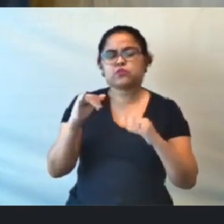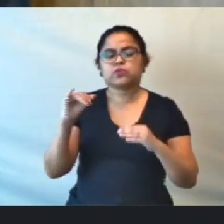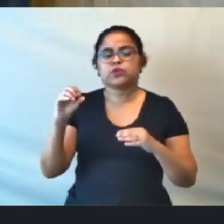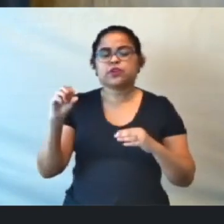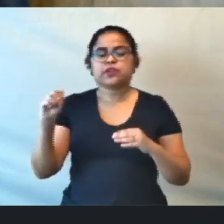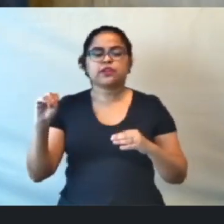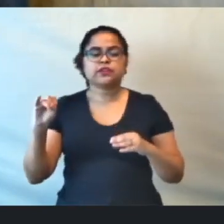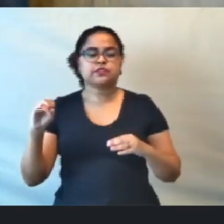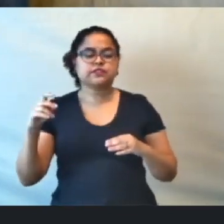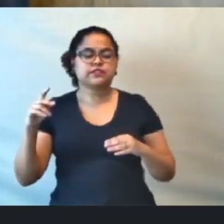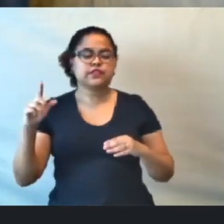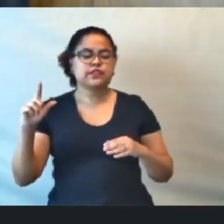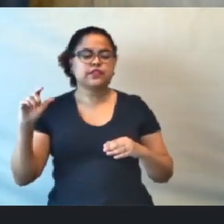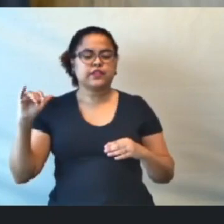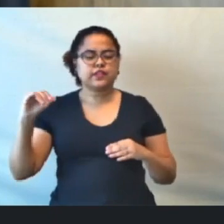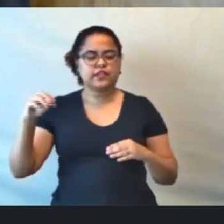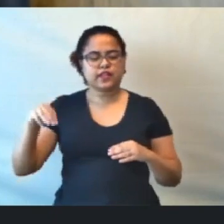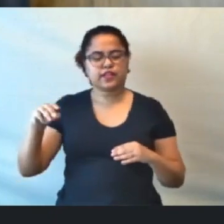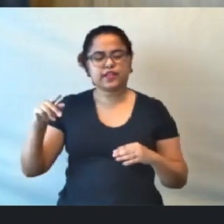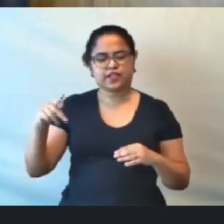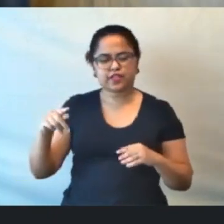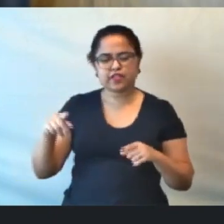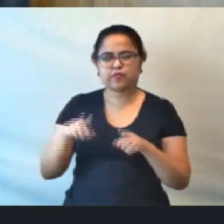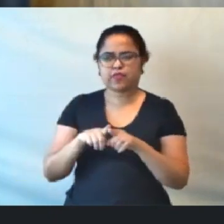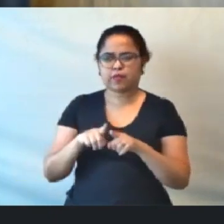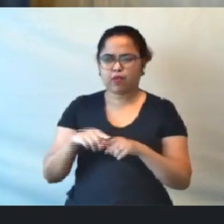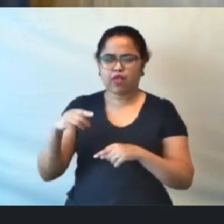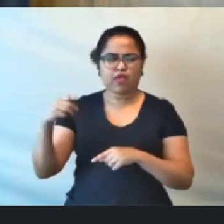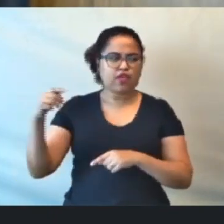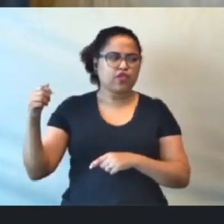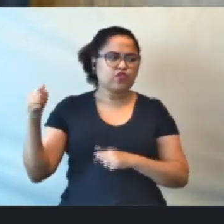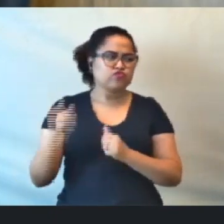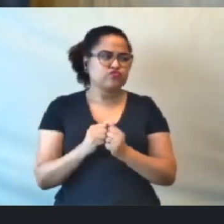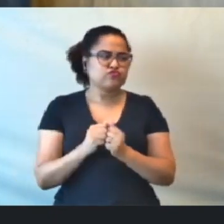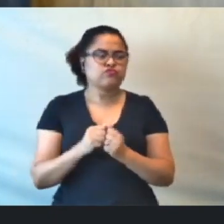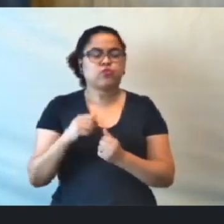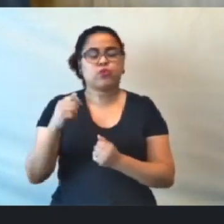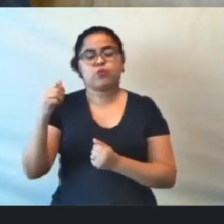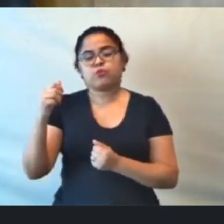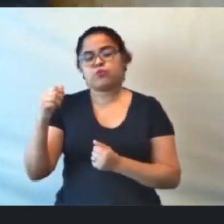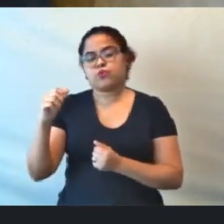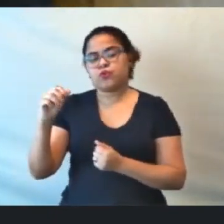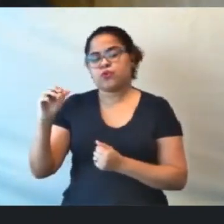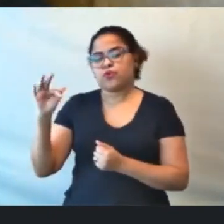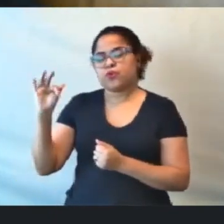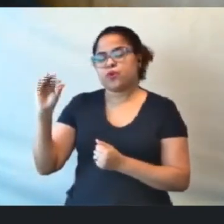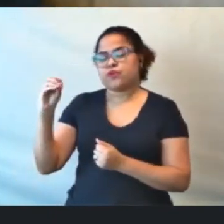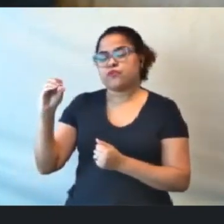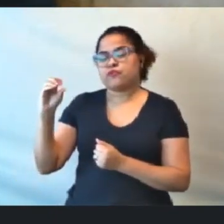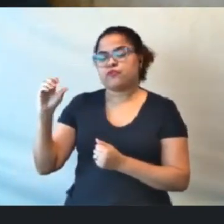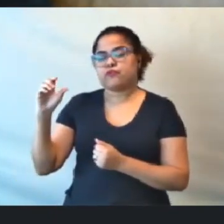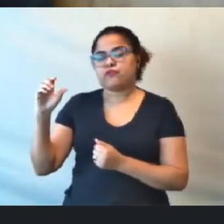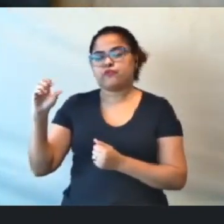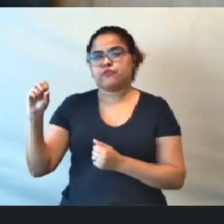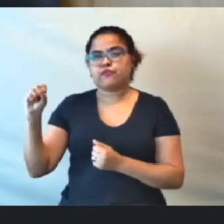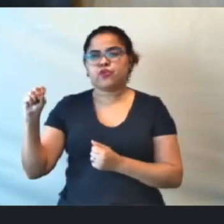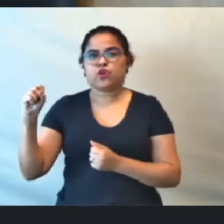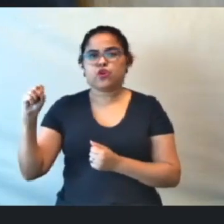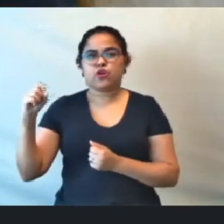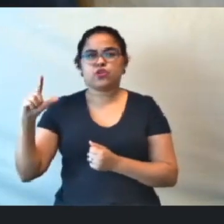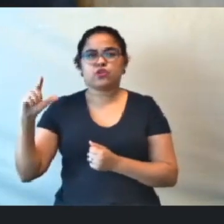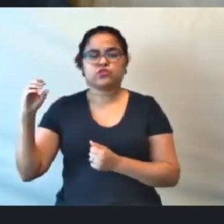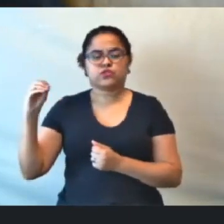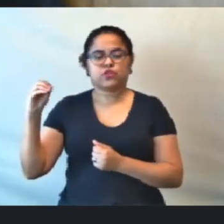existe, é claro, uma racionalidade que justifica Foslock e Enzilimp juntos. E